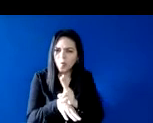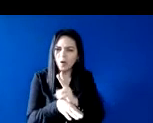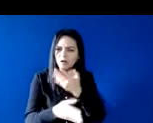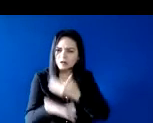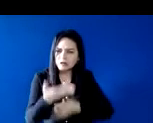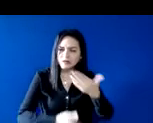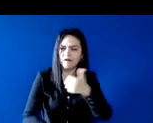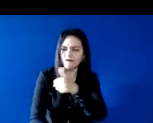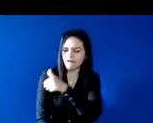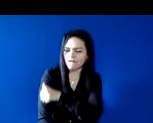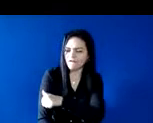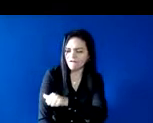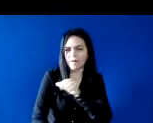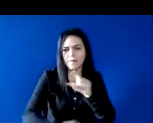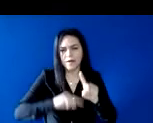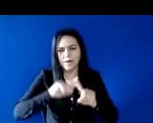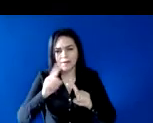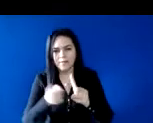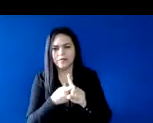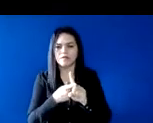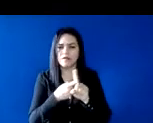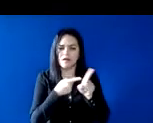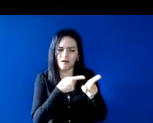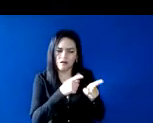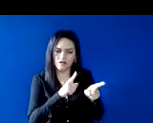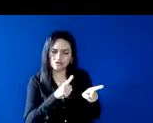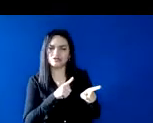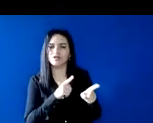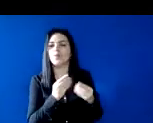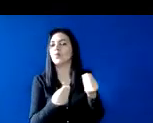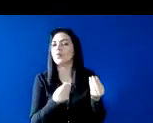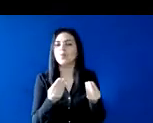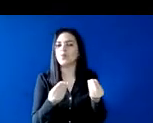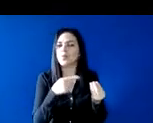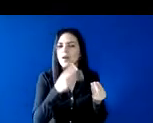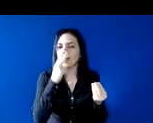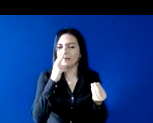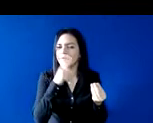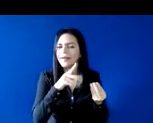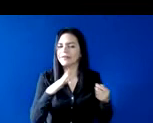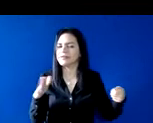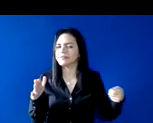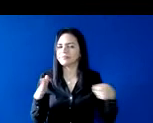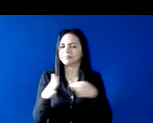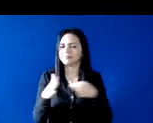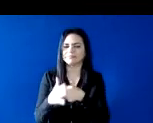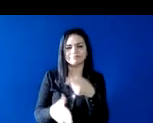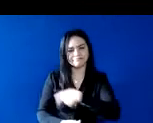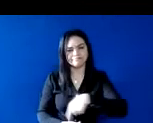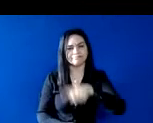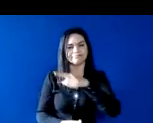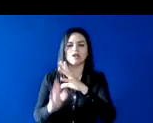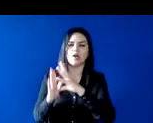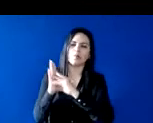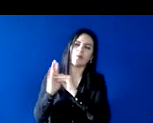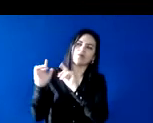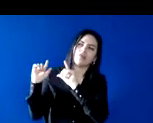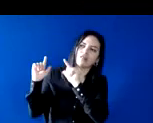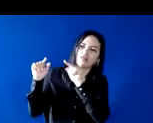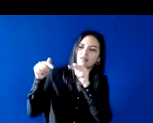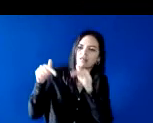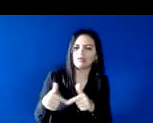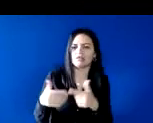enfermeiras obstétricas, médicos obstétricos, ela, de certa forma, ameaçava esse modelo